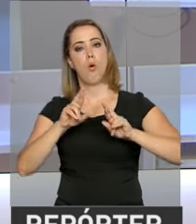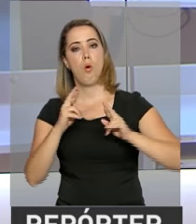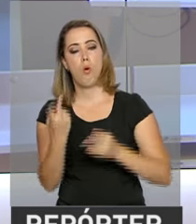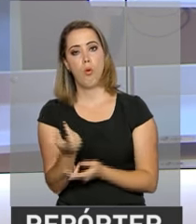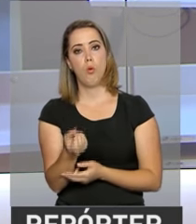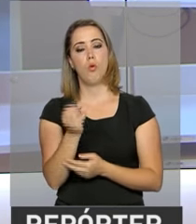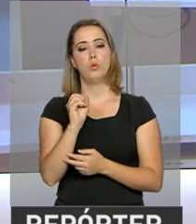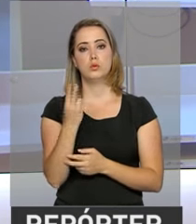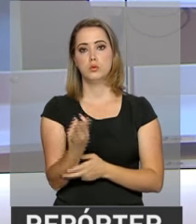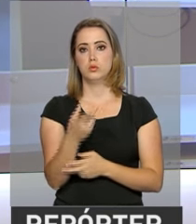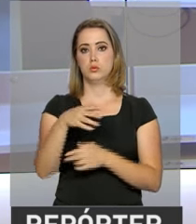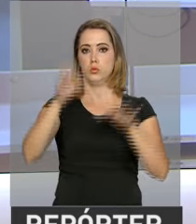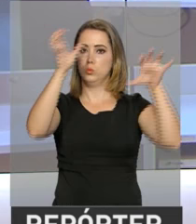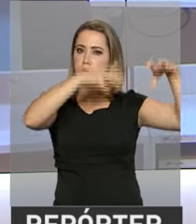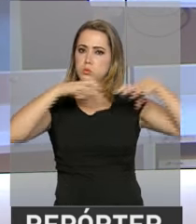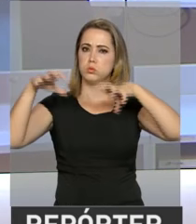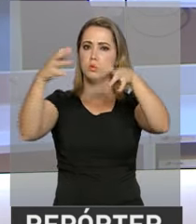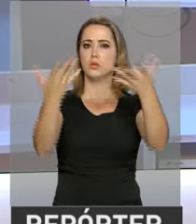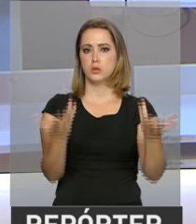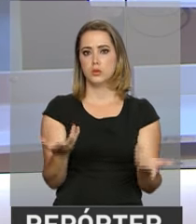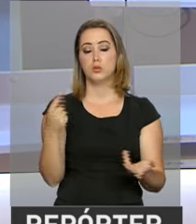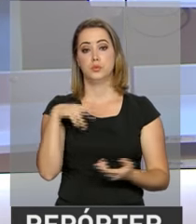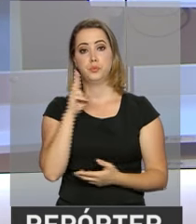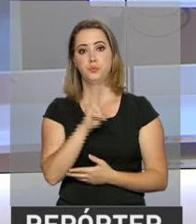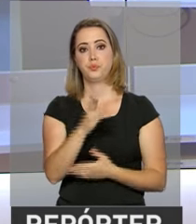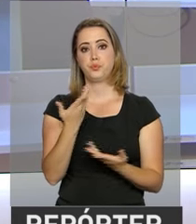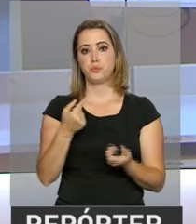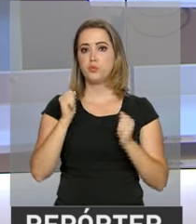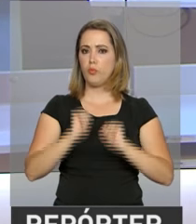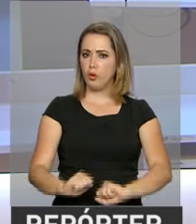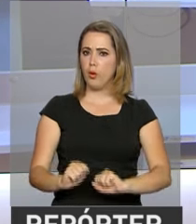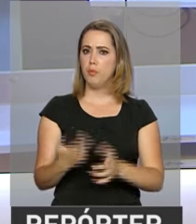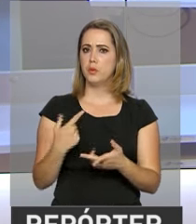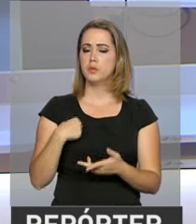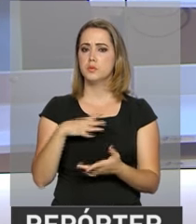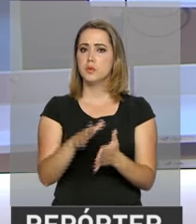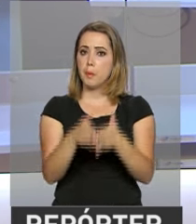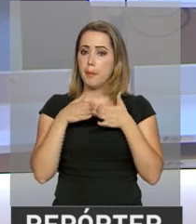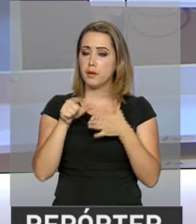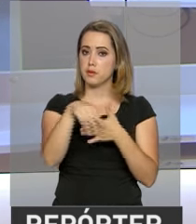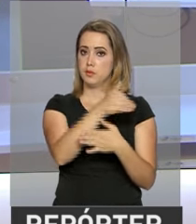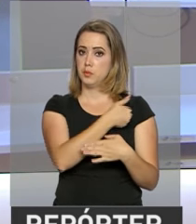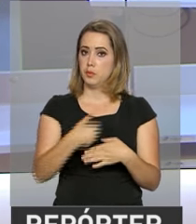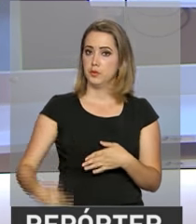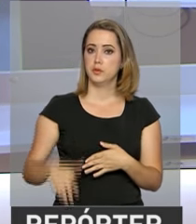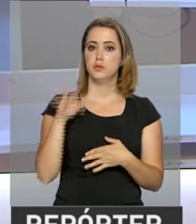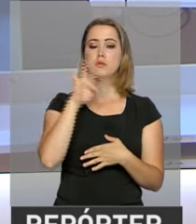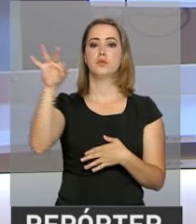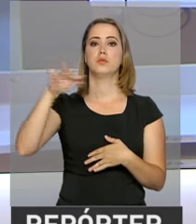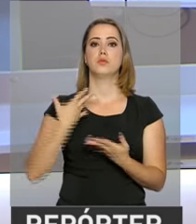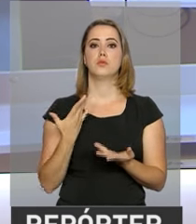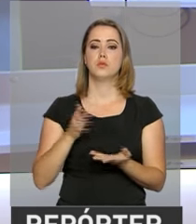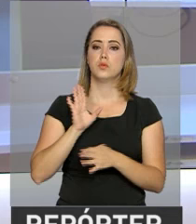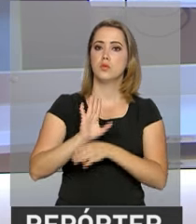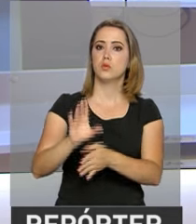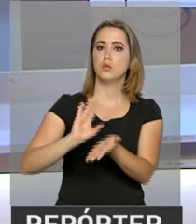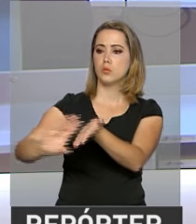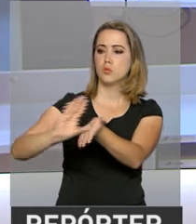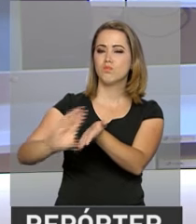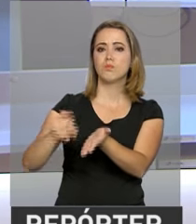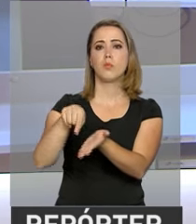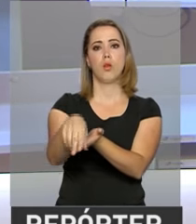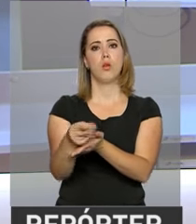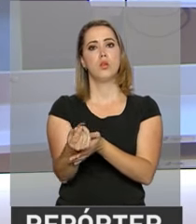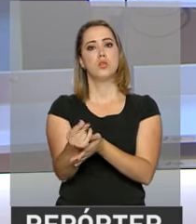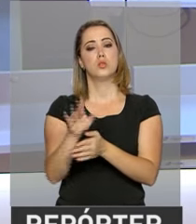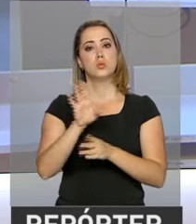situação de emergência ou do estado de calamidade pública permite que sejam solicitados recursos da União para ações de socorro,